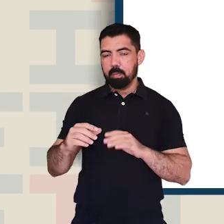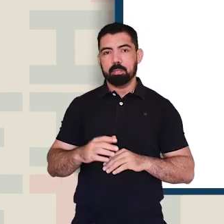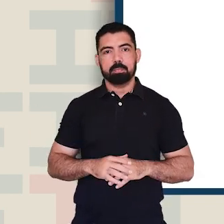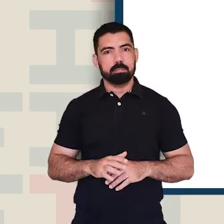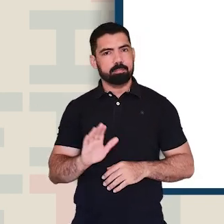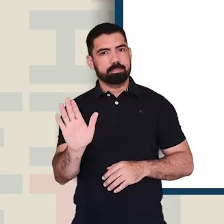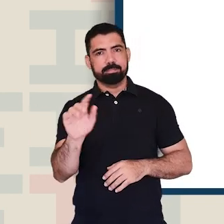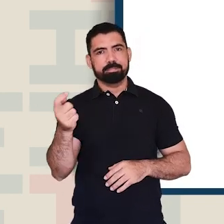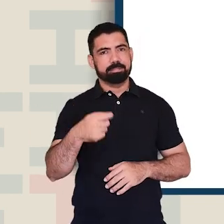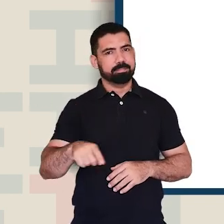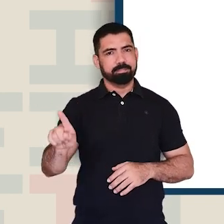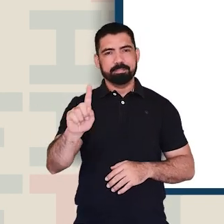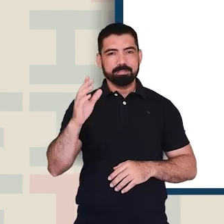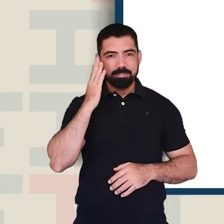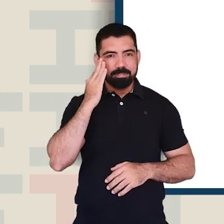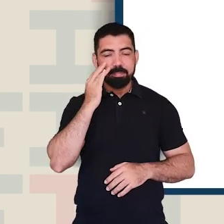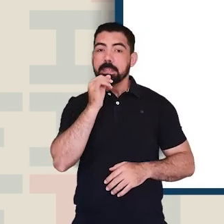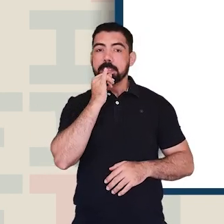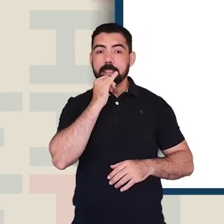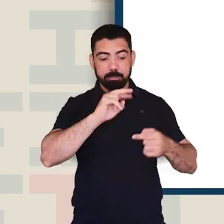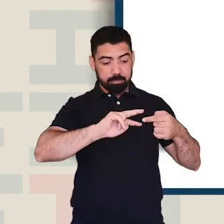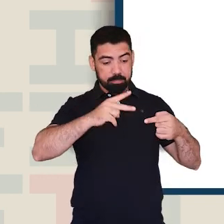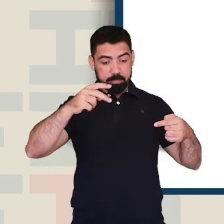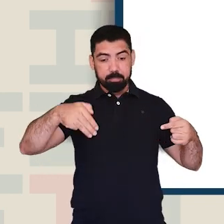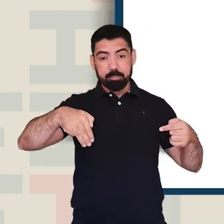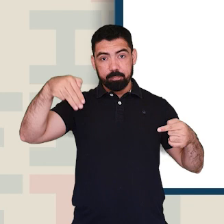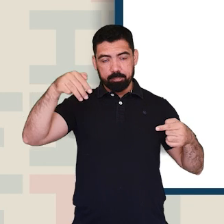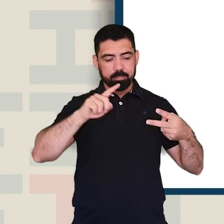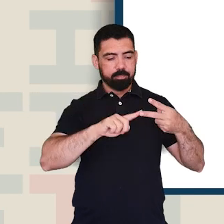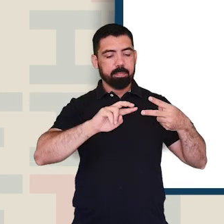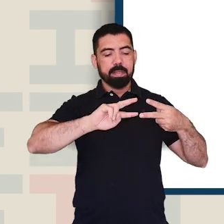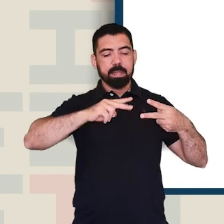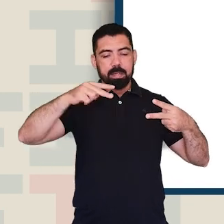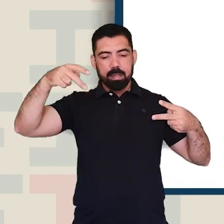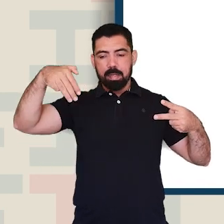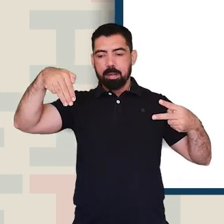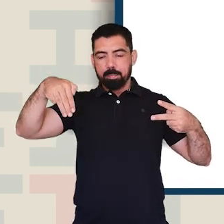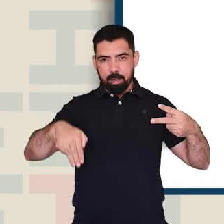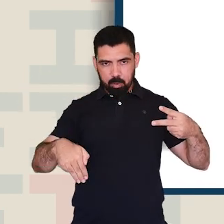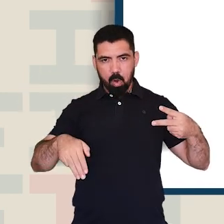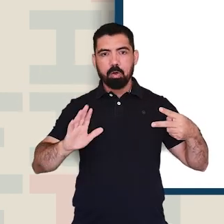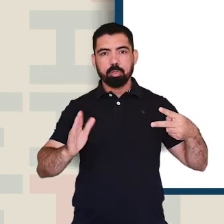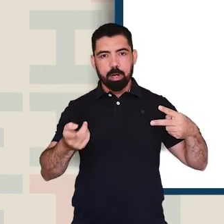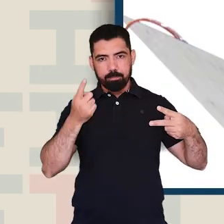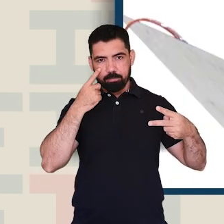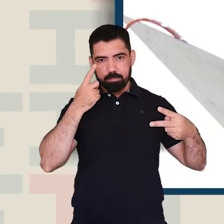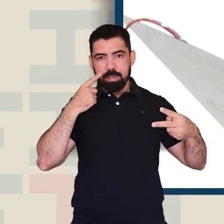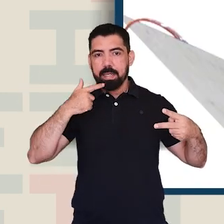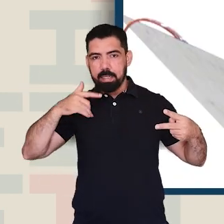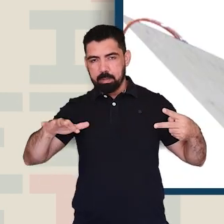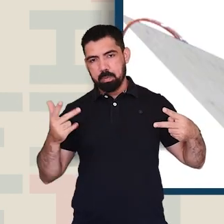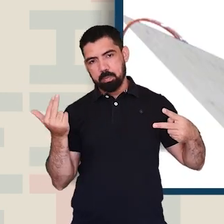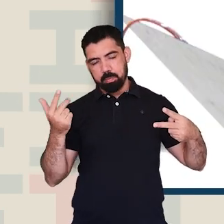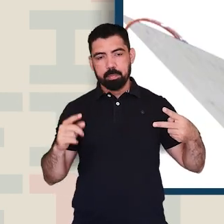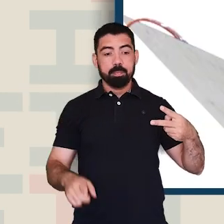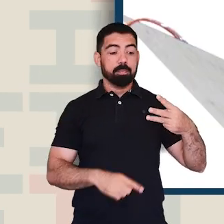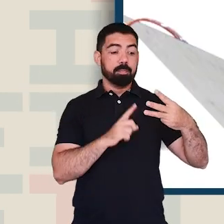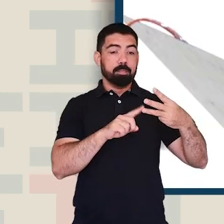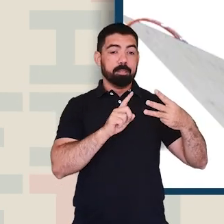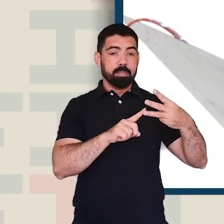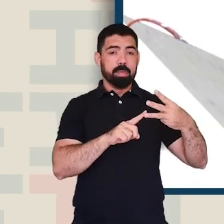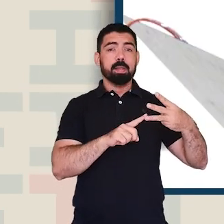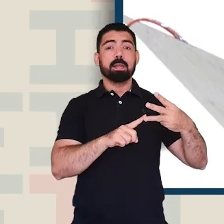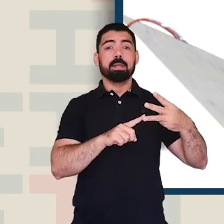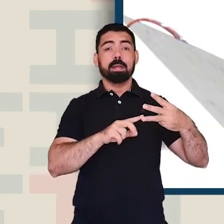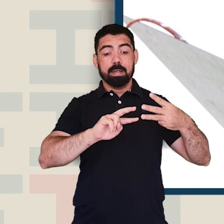maior. Imagine aí, ó, você tem a escala maior, você tem a escala menor, que a gente vê a natural, que é a mesma coisa da maior. Você tem a